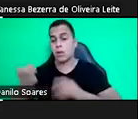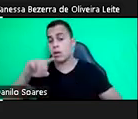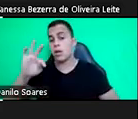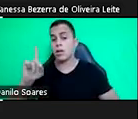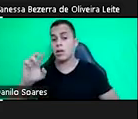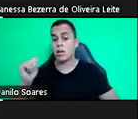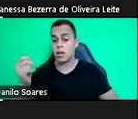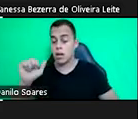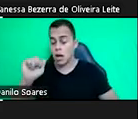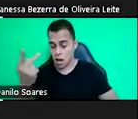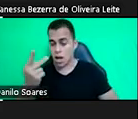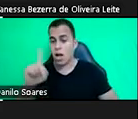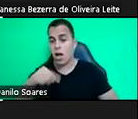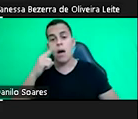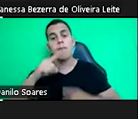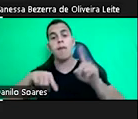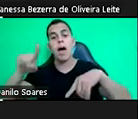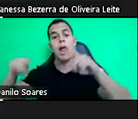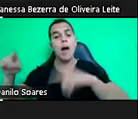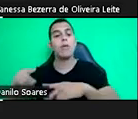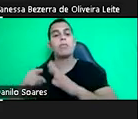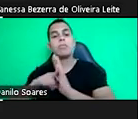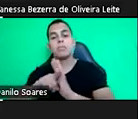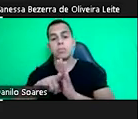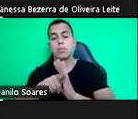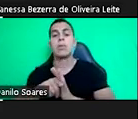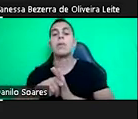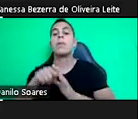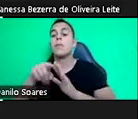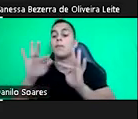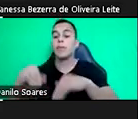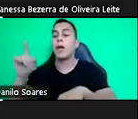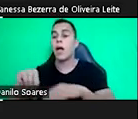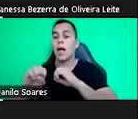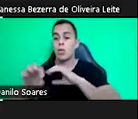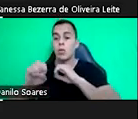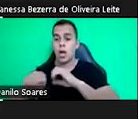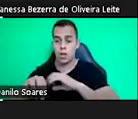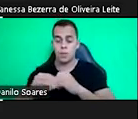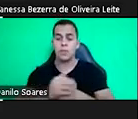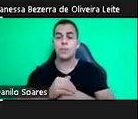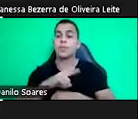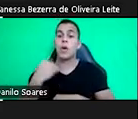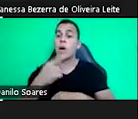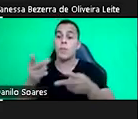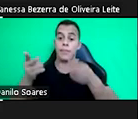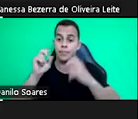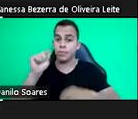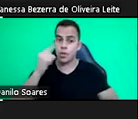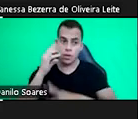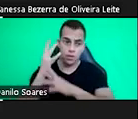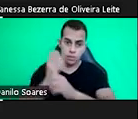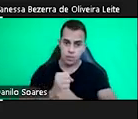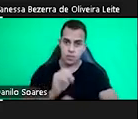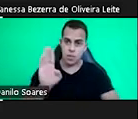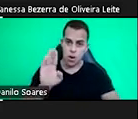de ajustamento. E o desfecho aqui é rendimento educacional. Então, o que a gente vê? Esse score biológico,